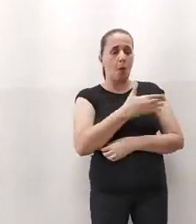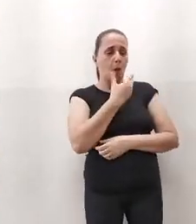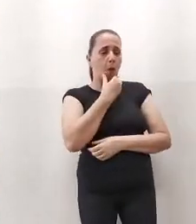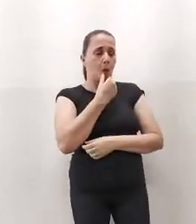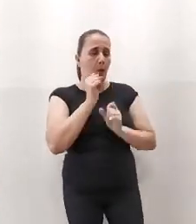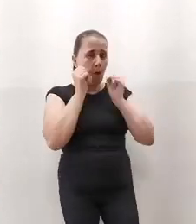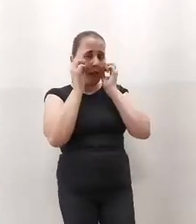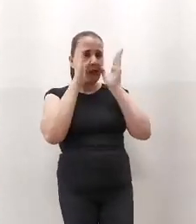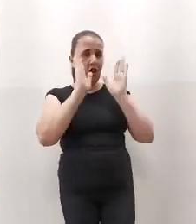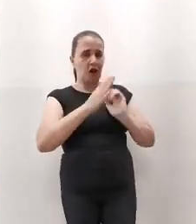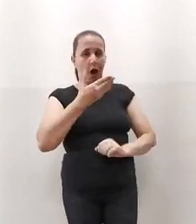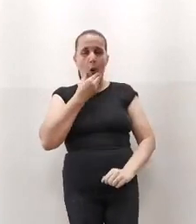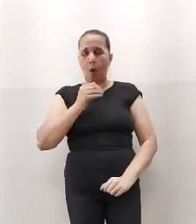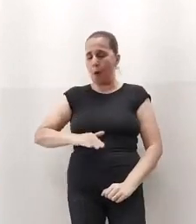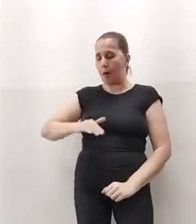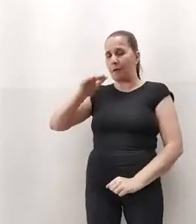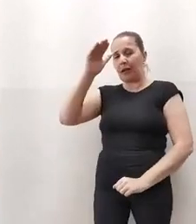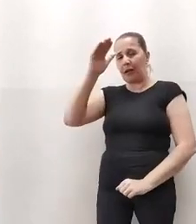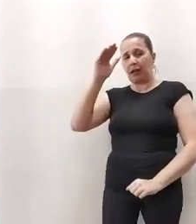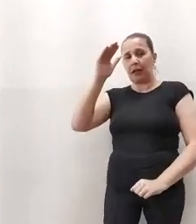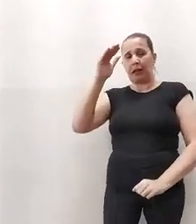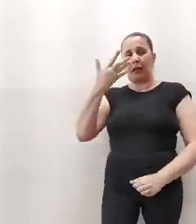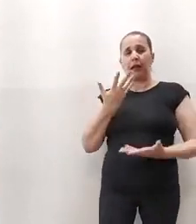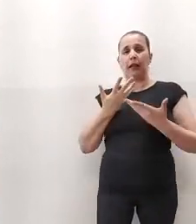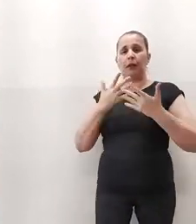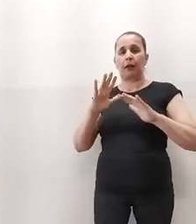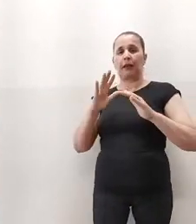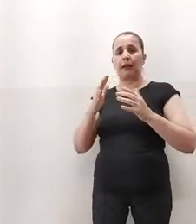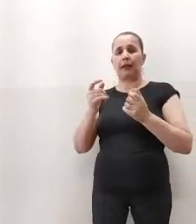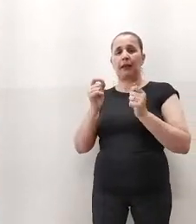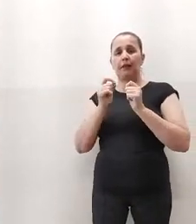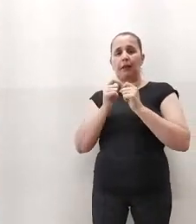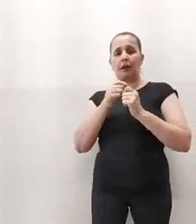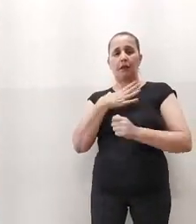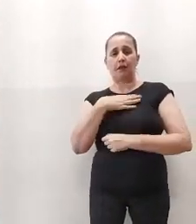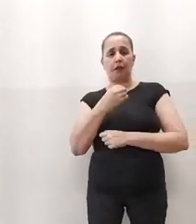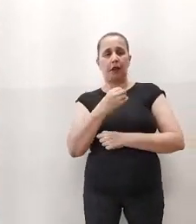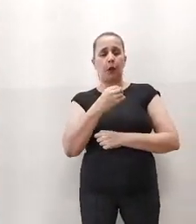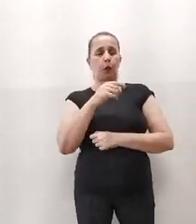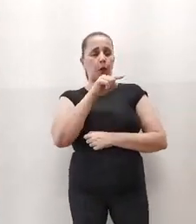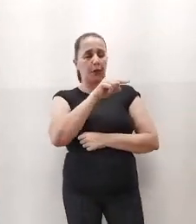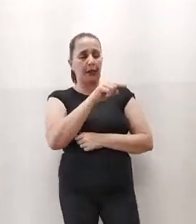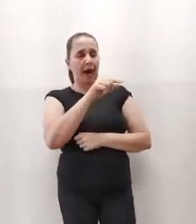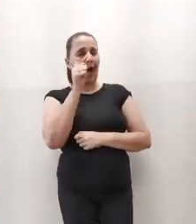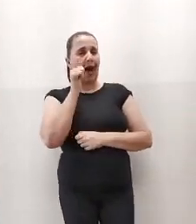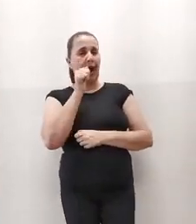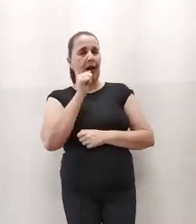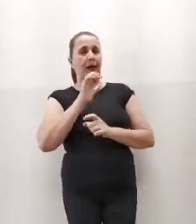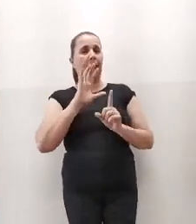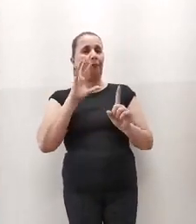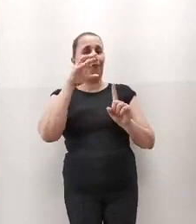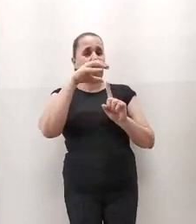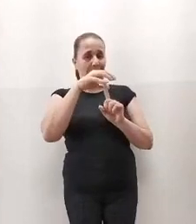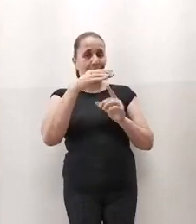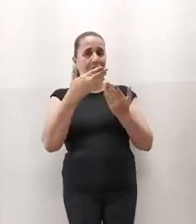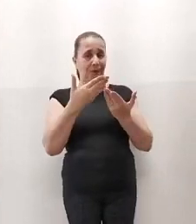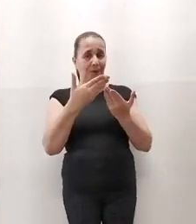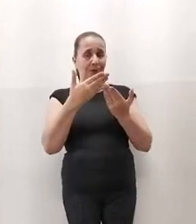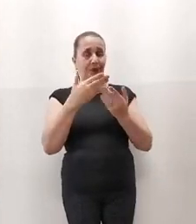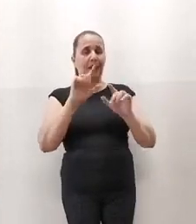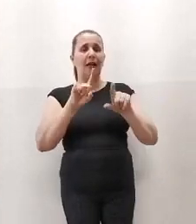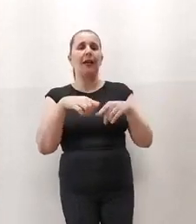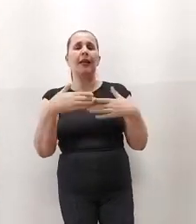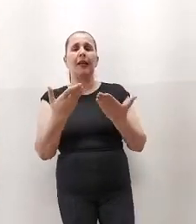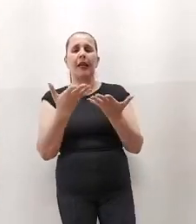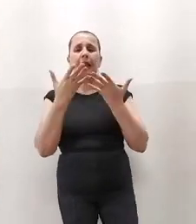feito, olha só, recusou ser chamado filho da filha de Faraó, preferindo ser maltratado junto com o